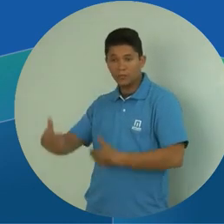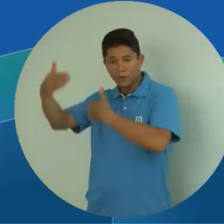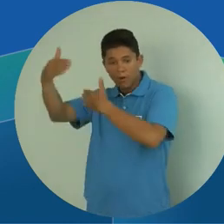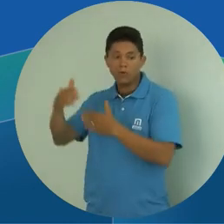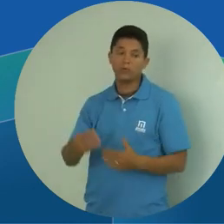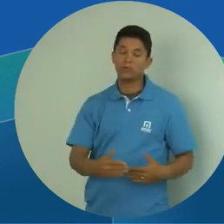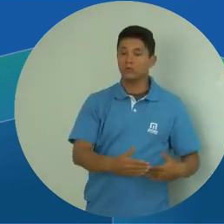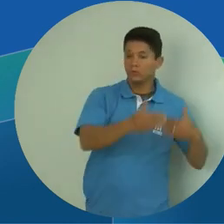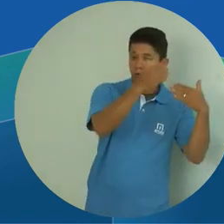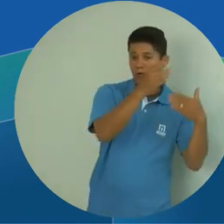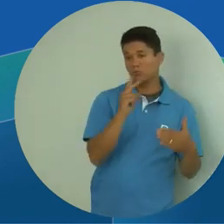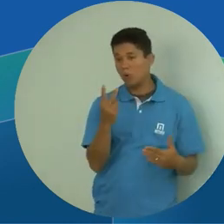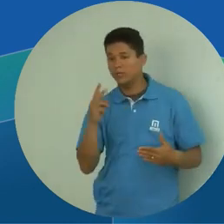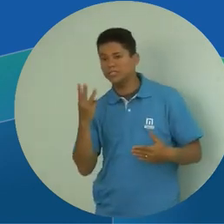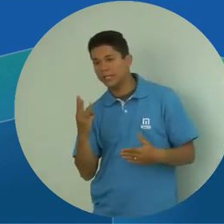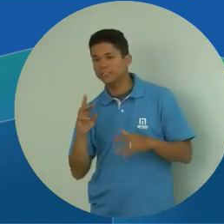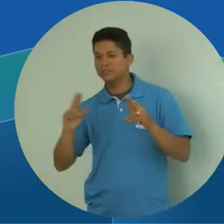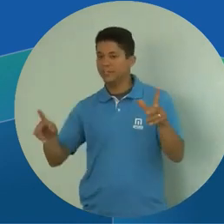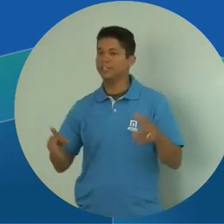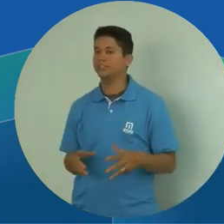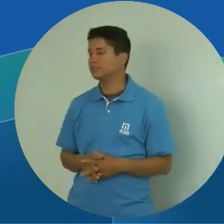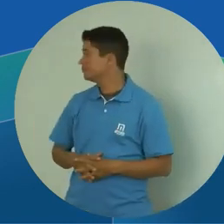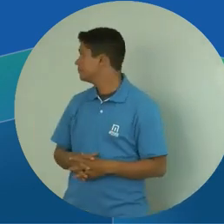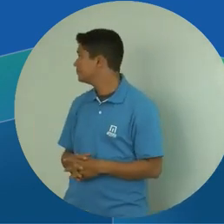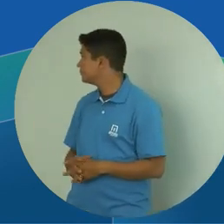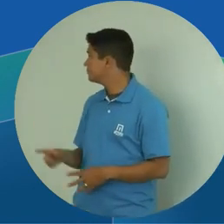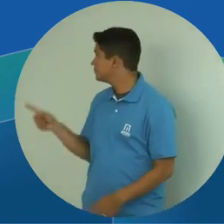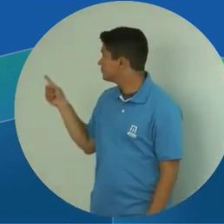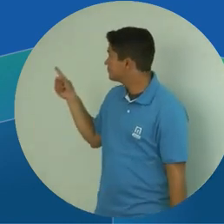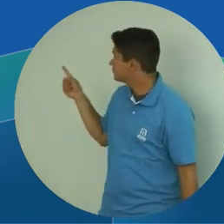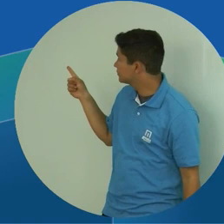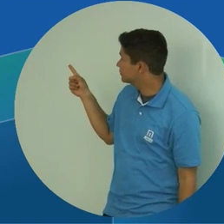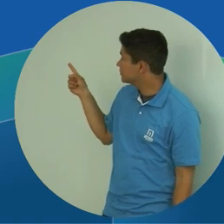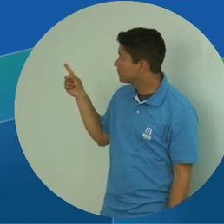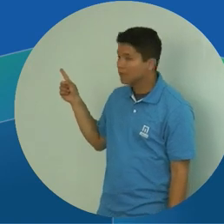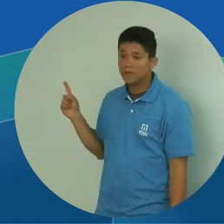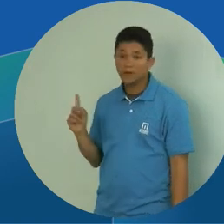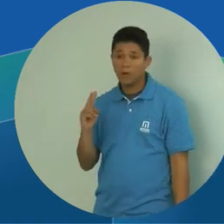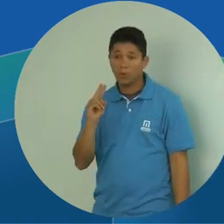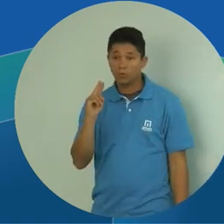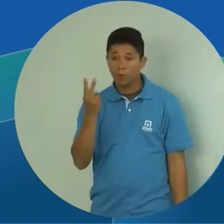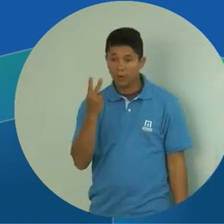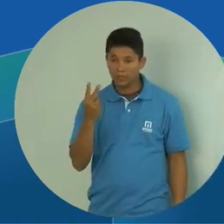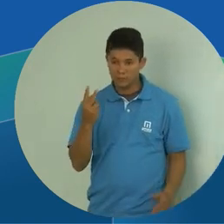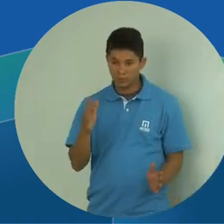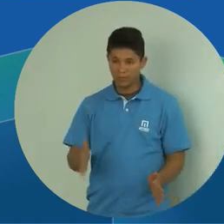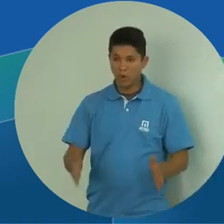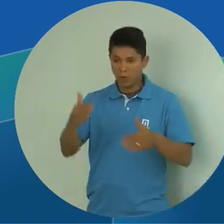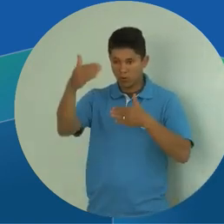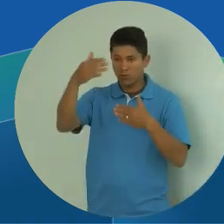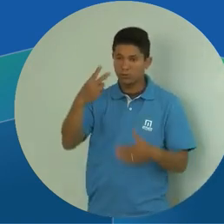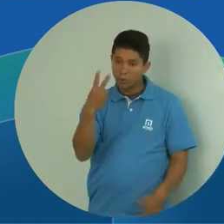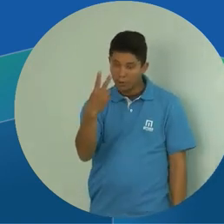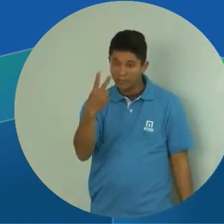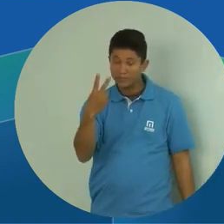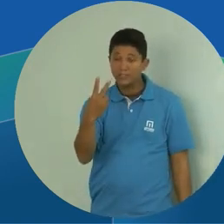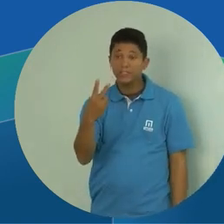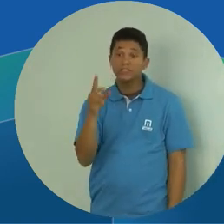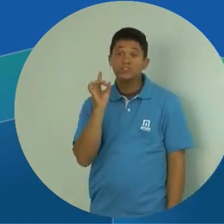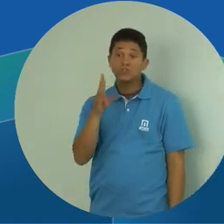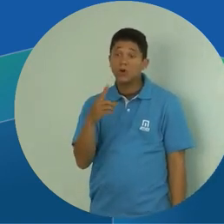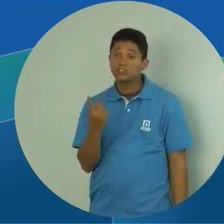aqui. Que é esse aqui, ó, bloco 2. Esse bloco sozinho consumia 300 metros cúbicos, numa única camada de